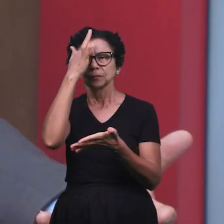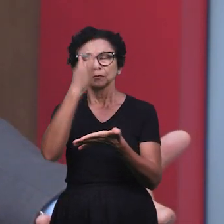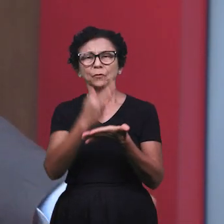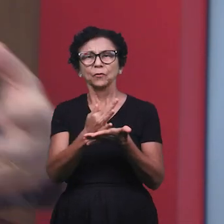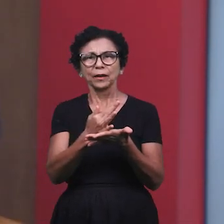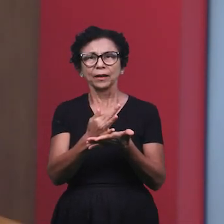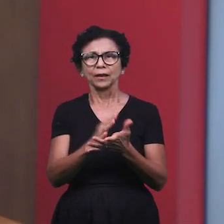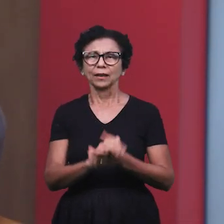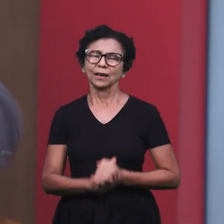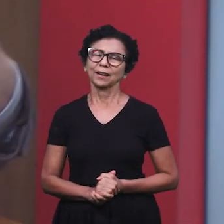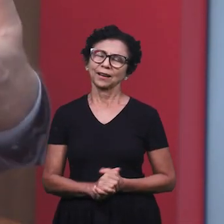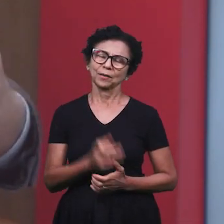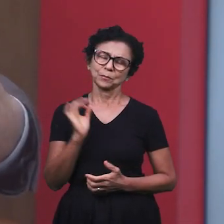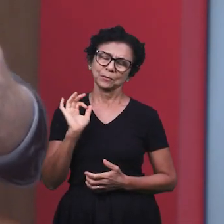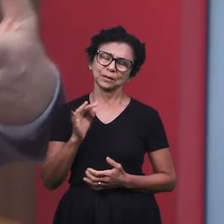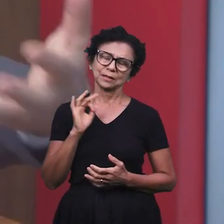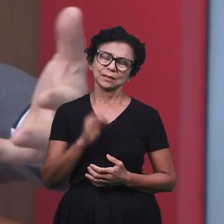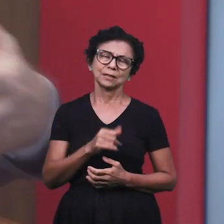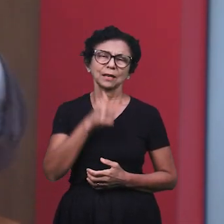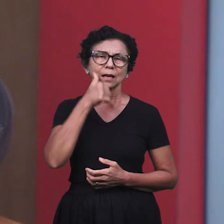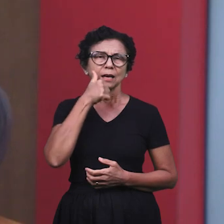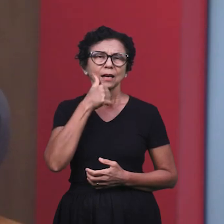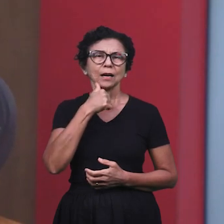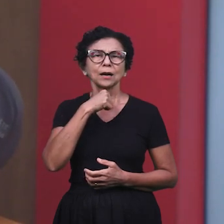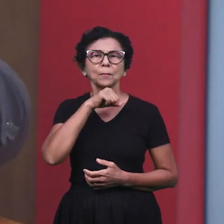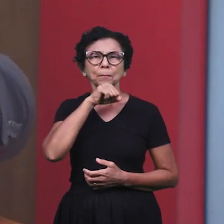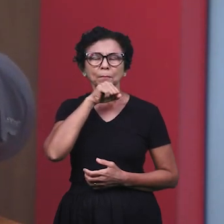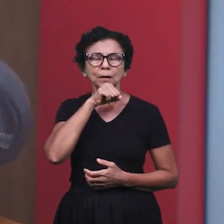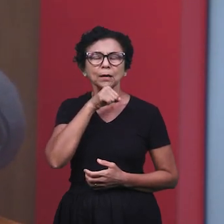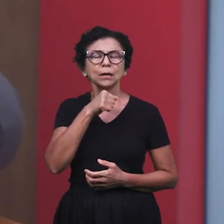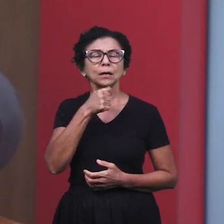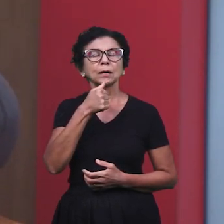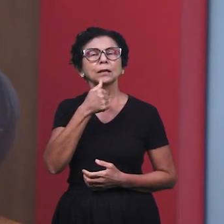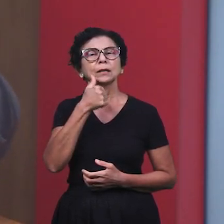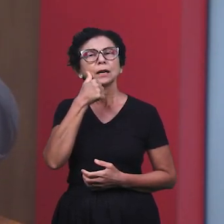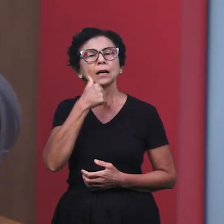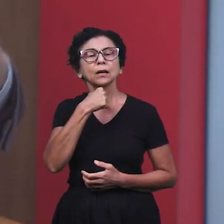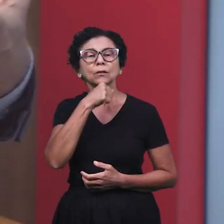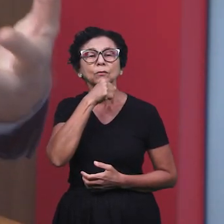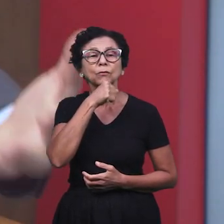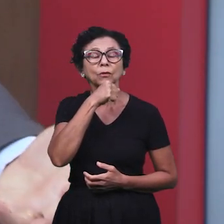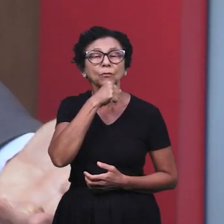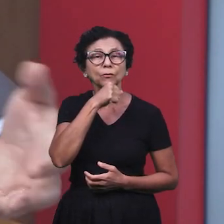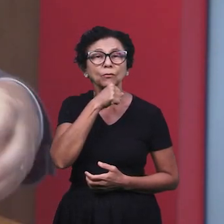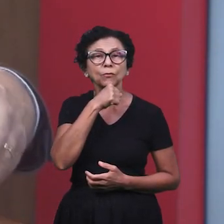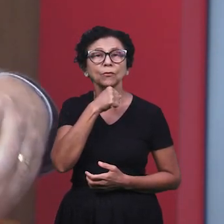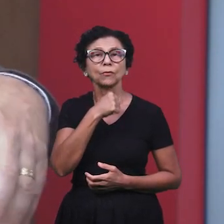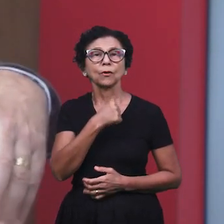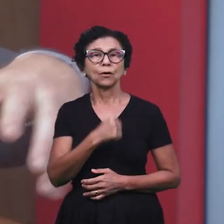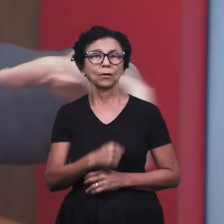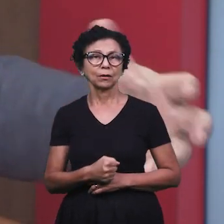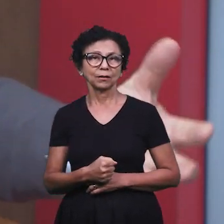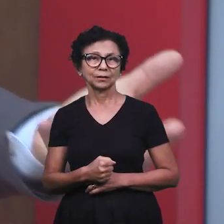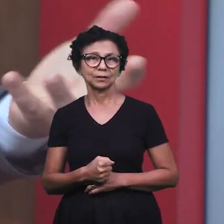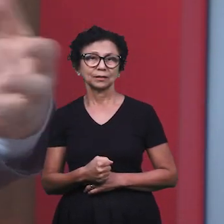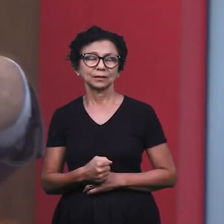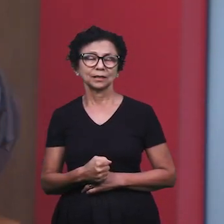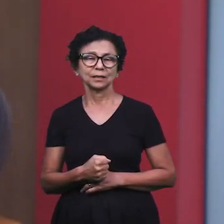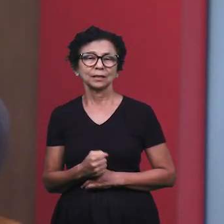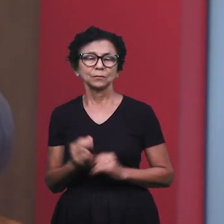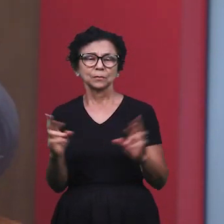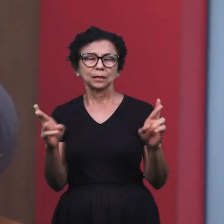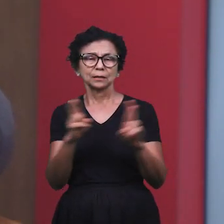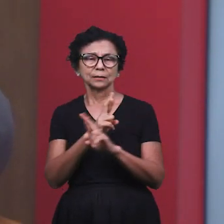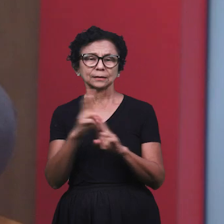transmitida. A avó para a mãe, para o filho, com certeza o convívio da avó com o filho, aquilo não nasceu do